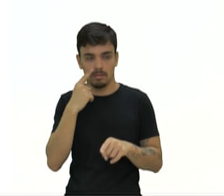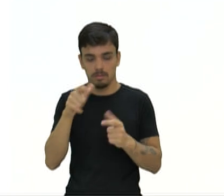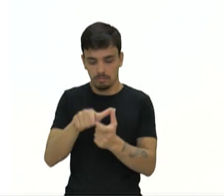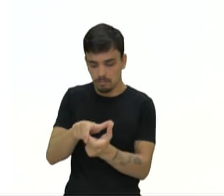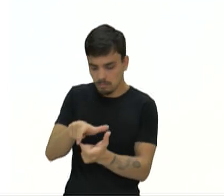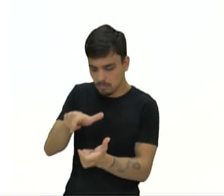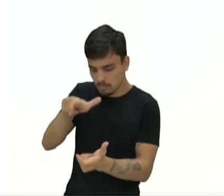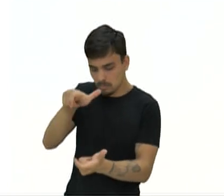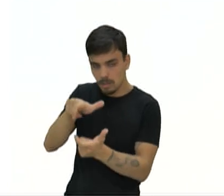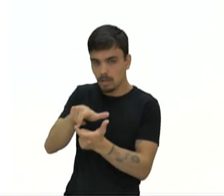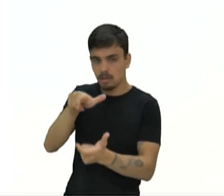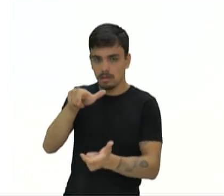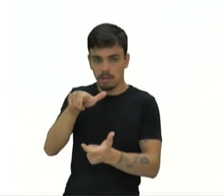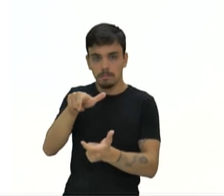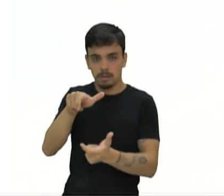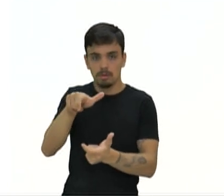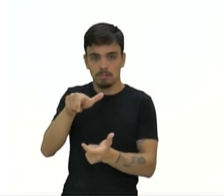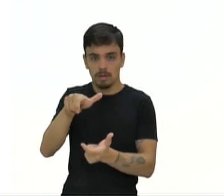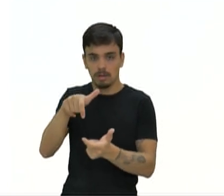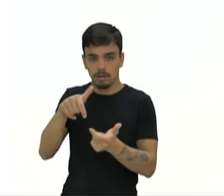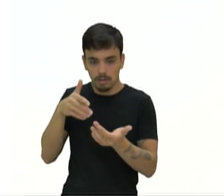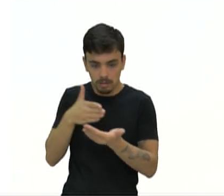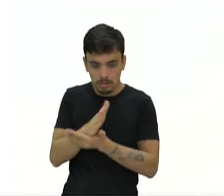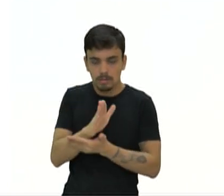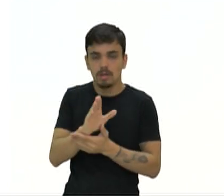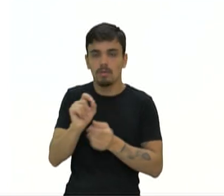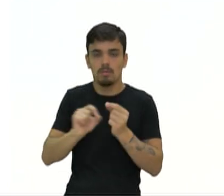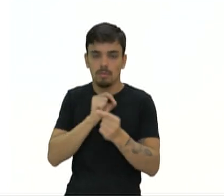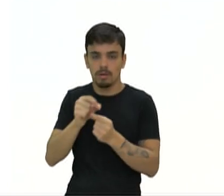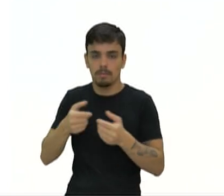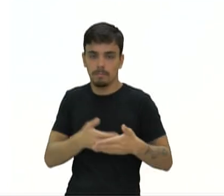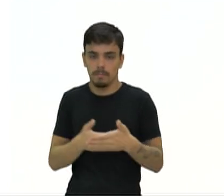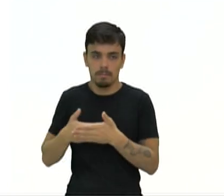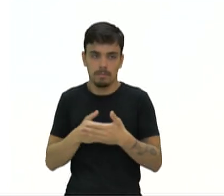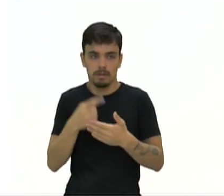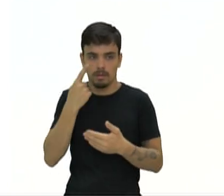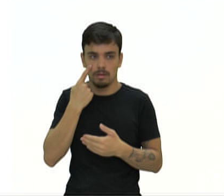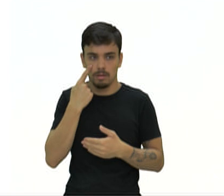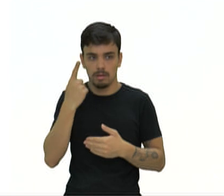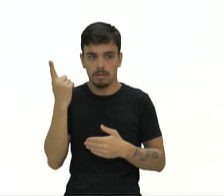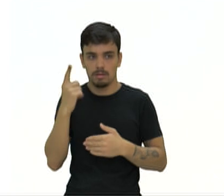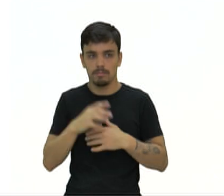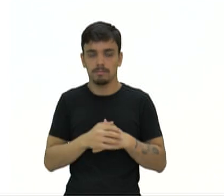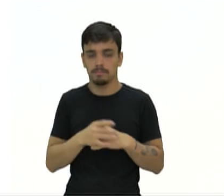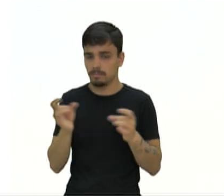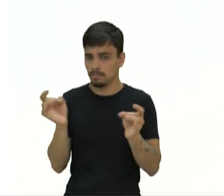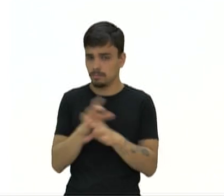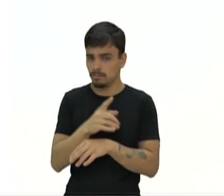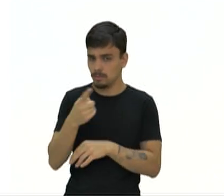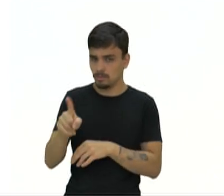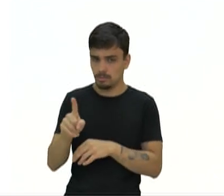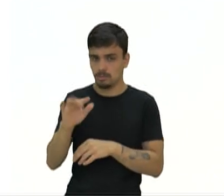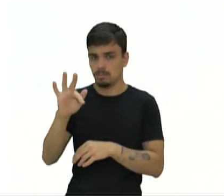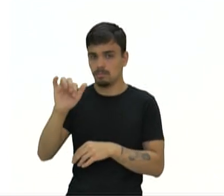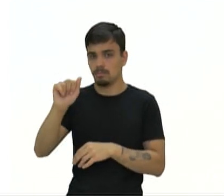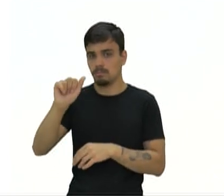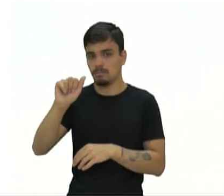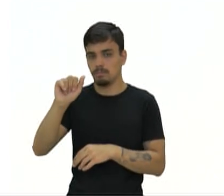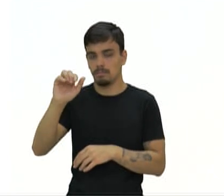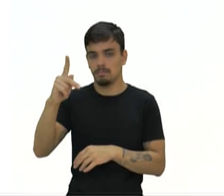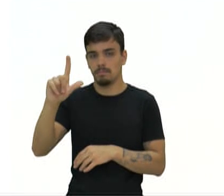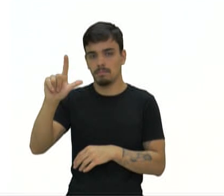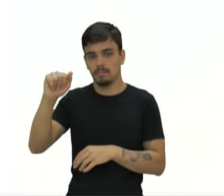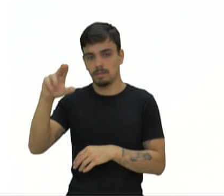para que tenha passagem da cabeça, aí o feto já está sendo expulso e, por fim, a expulsão da placenta. Tranquilo, né?